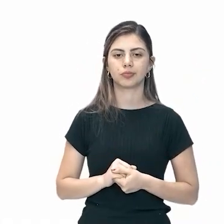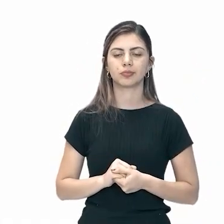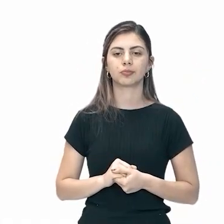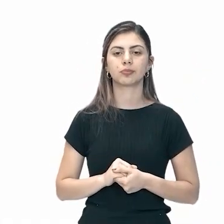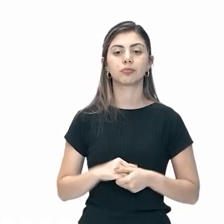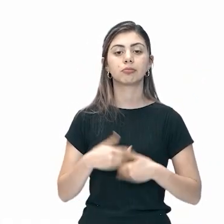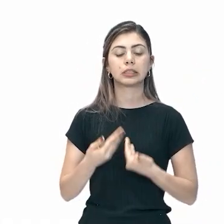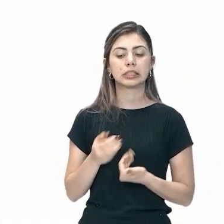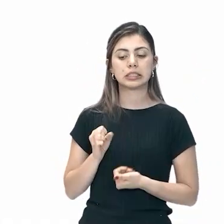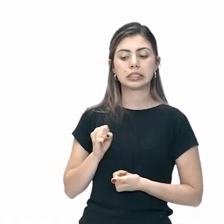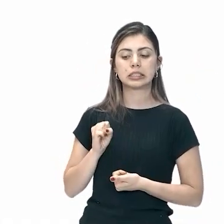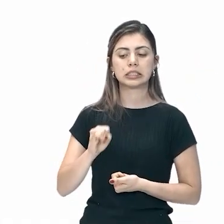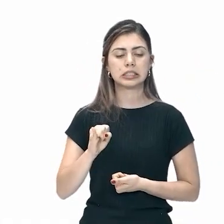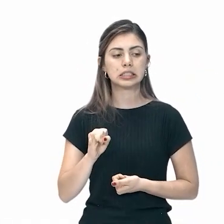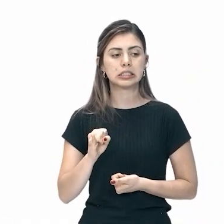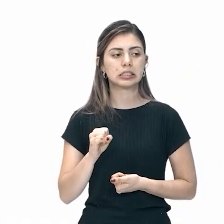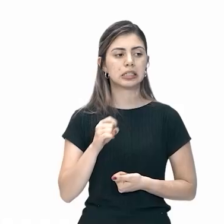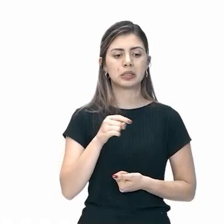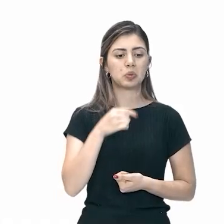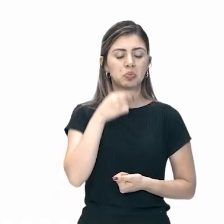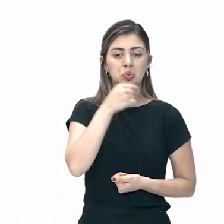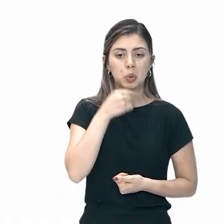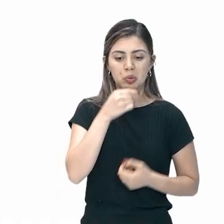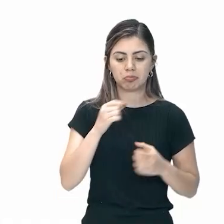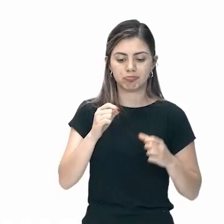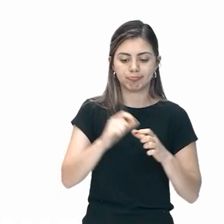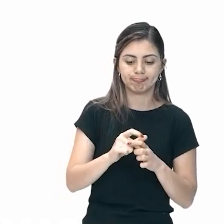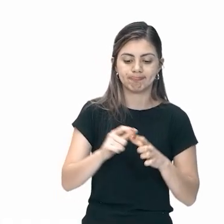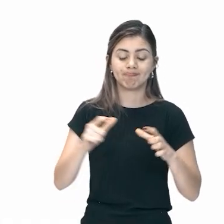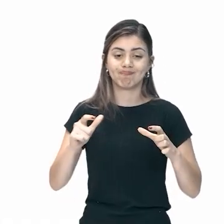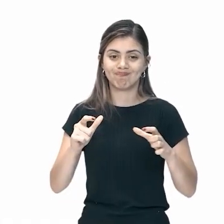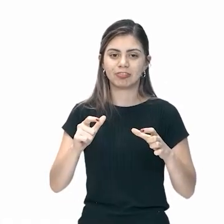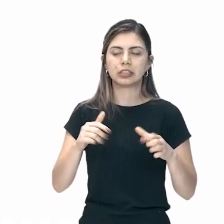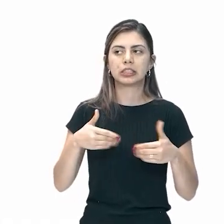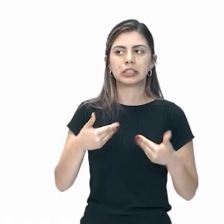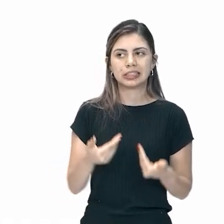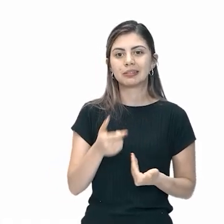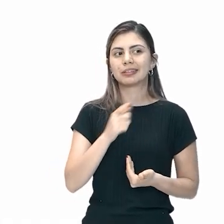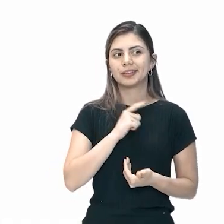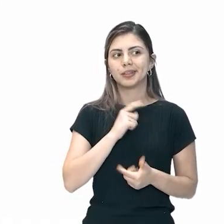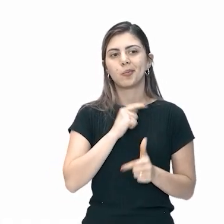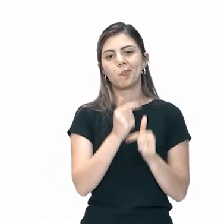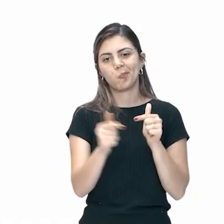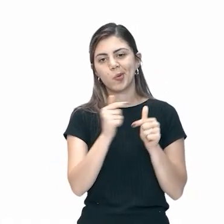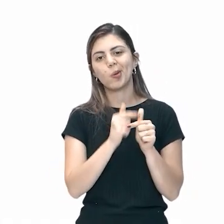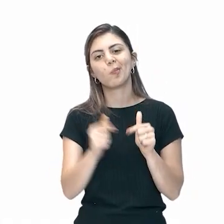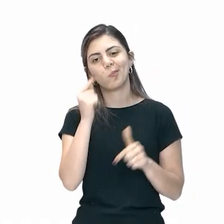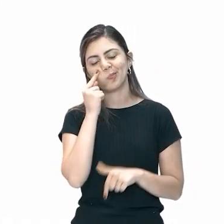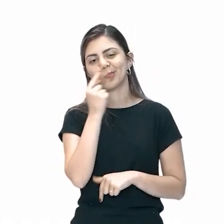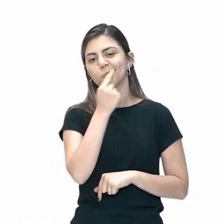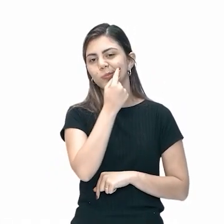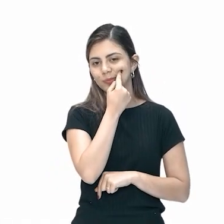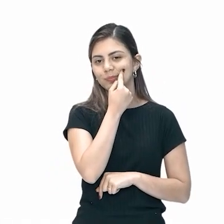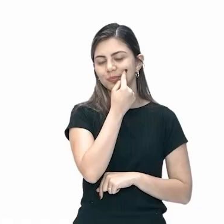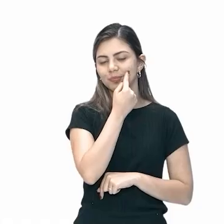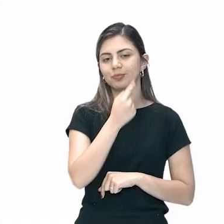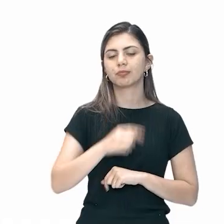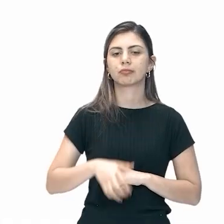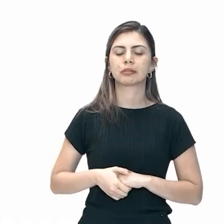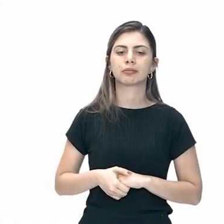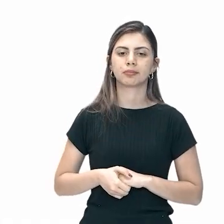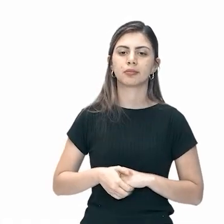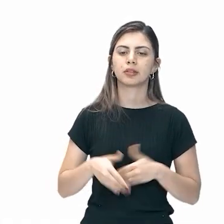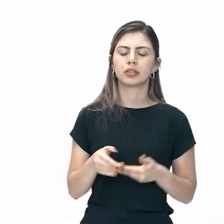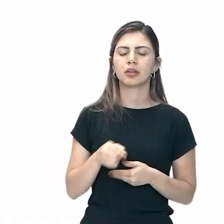Se a gente não conseguir fazer isso, a gente vai ter alguns problemas de visão, tá, pessoal? E para que tu